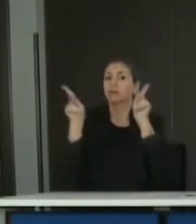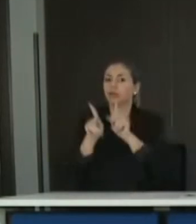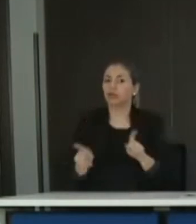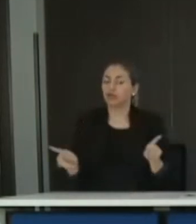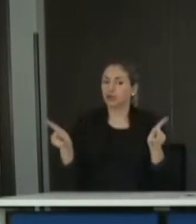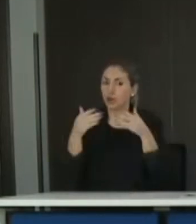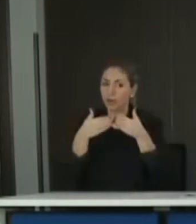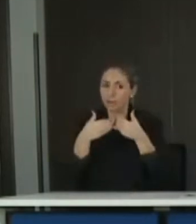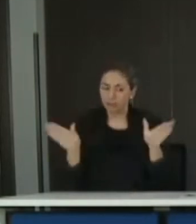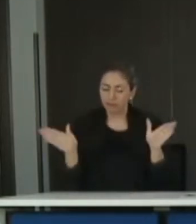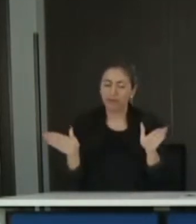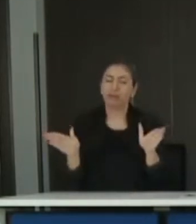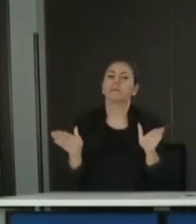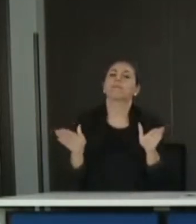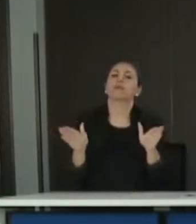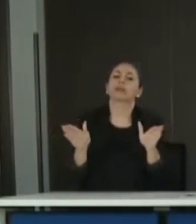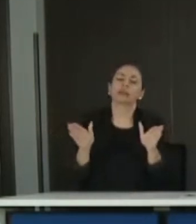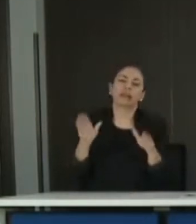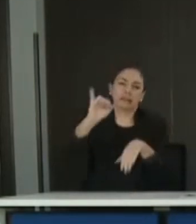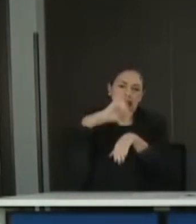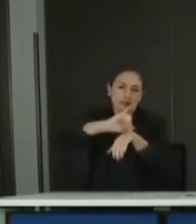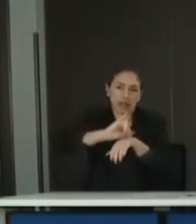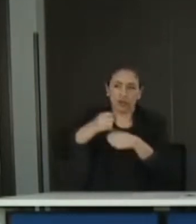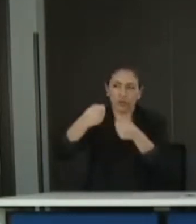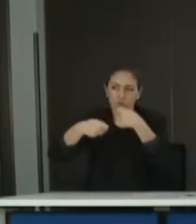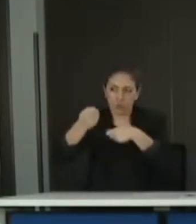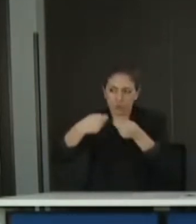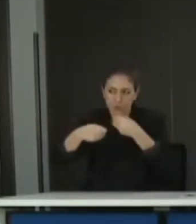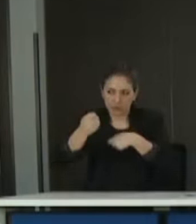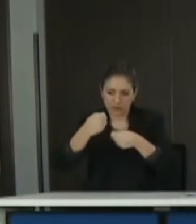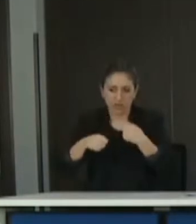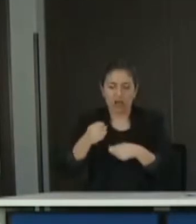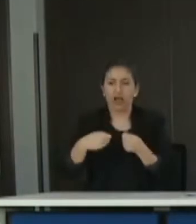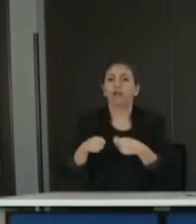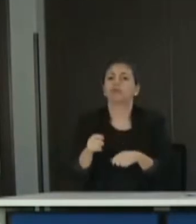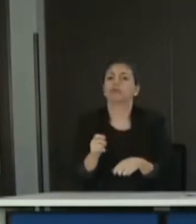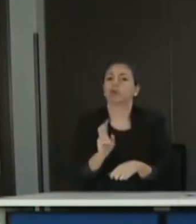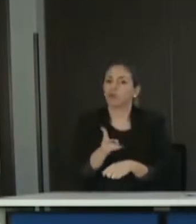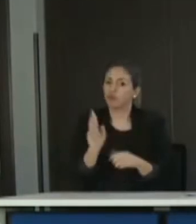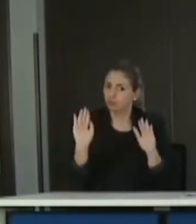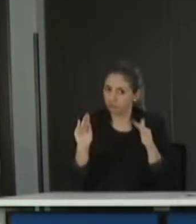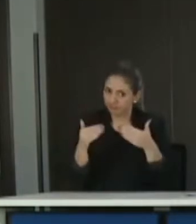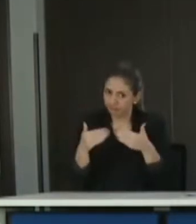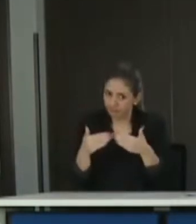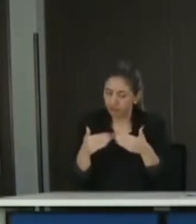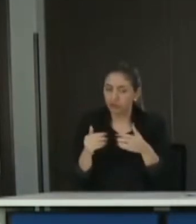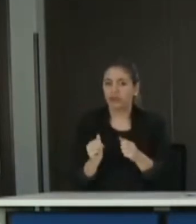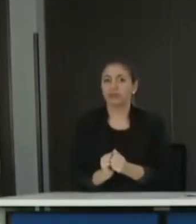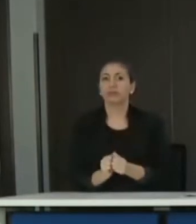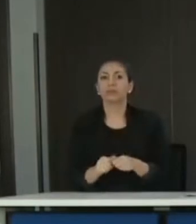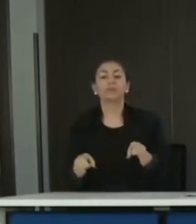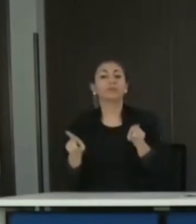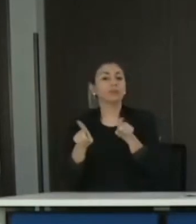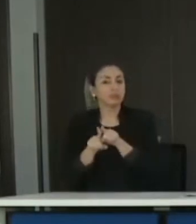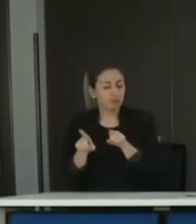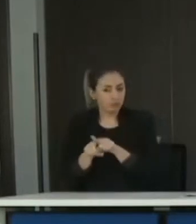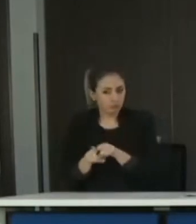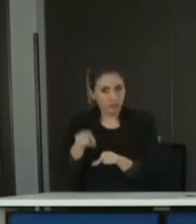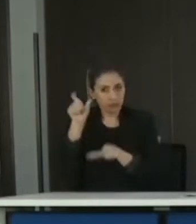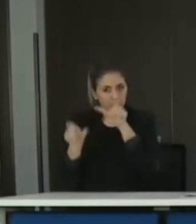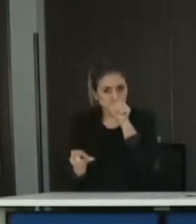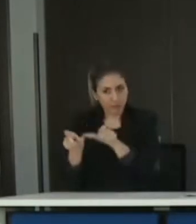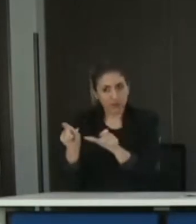comerciais em galerias ou similares até dia trinta de abril também e também a permanência das pessoas em bares cafés